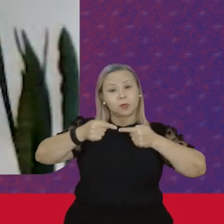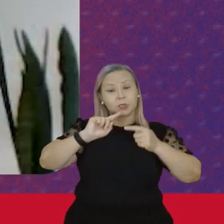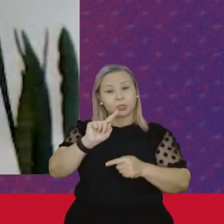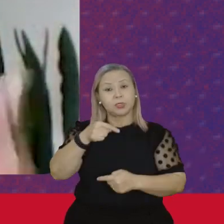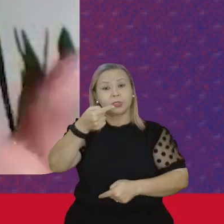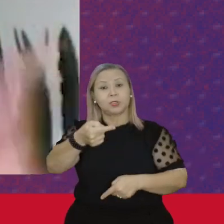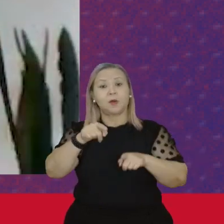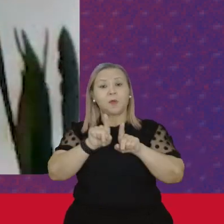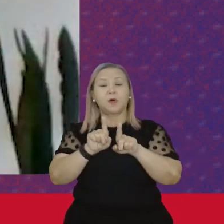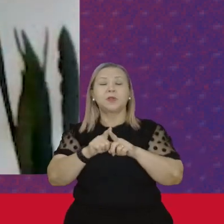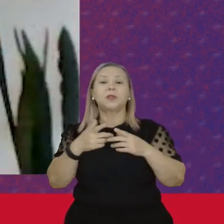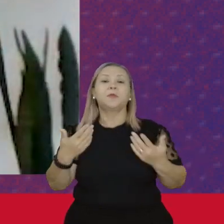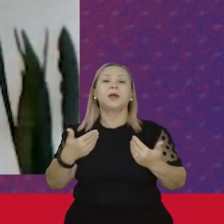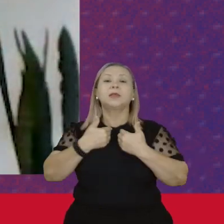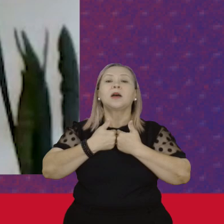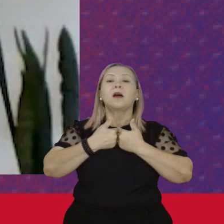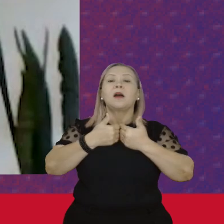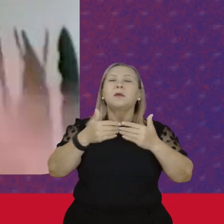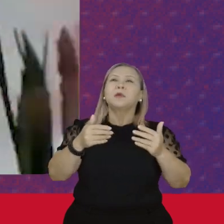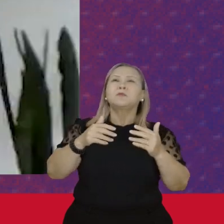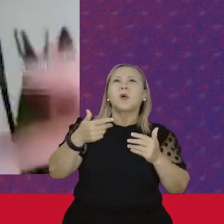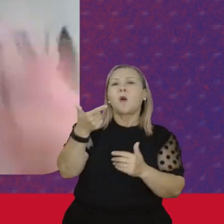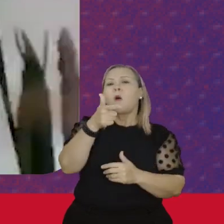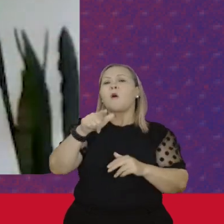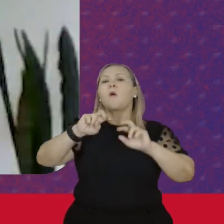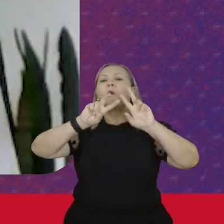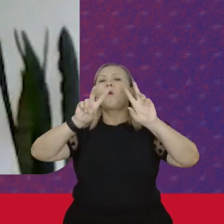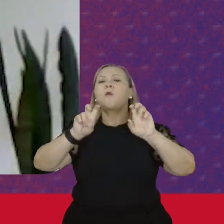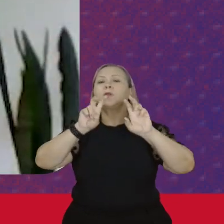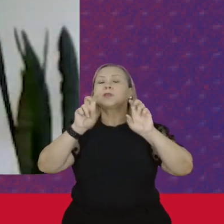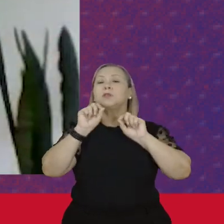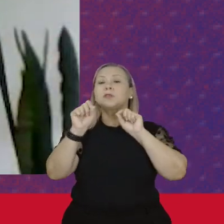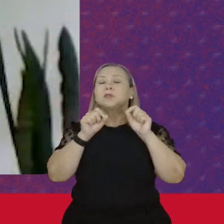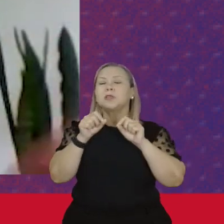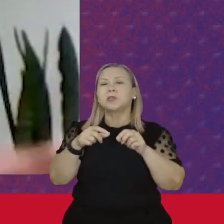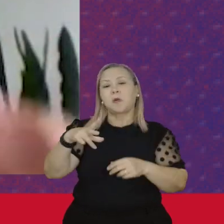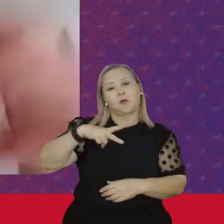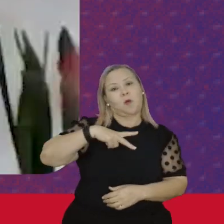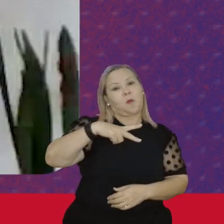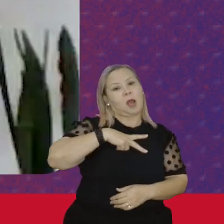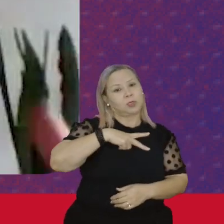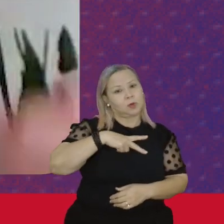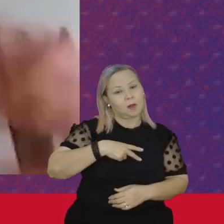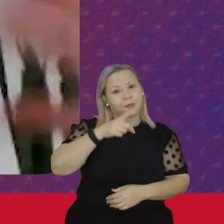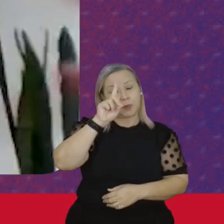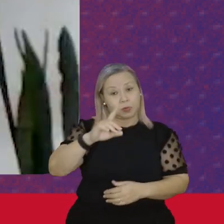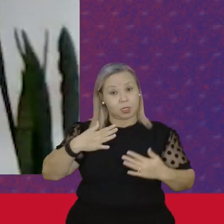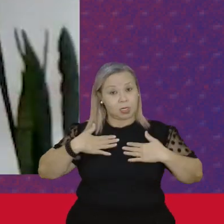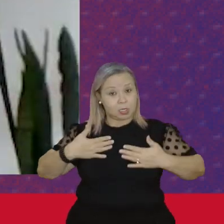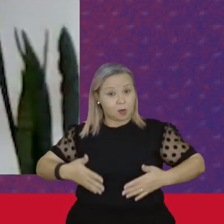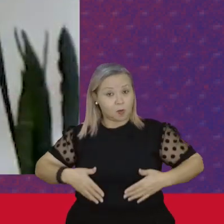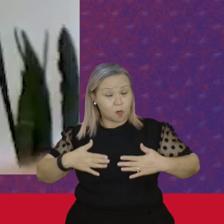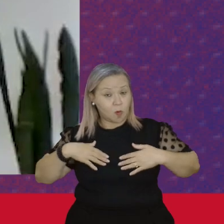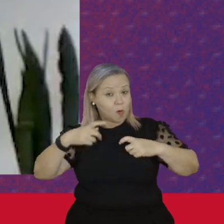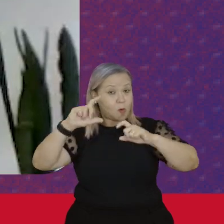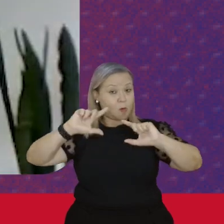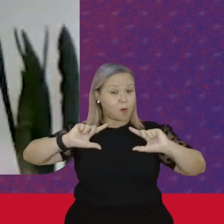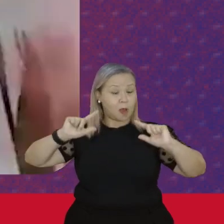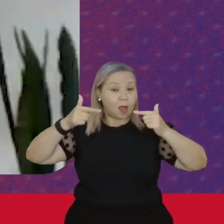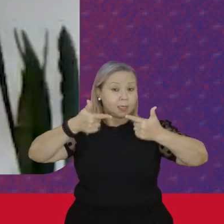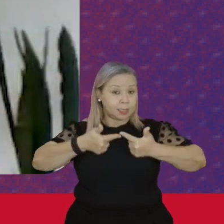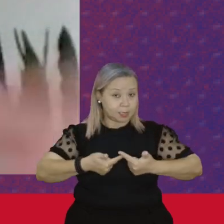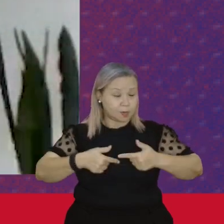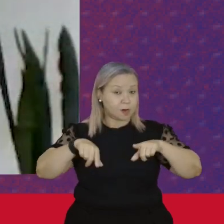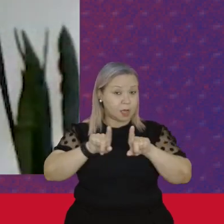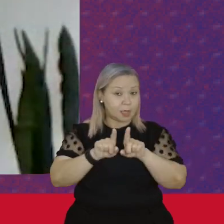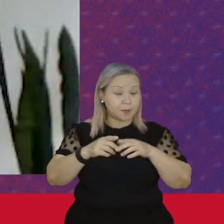depois também para se abrir para as questões que a gente, né, chama aí de ordens privadas, o direito ao corpo, o direito à sexualidade, o